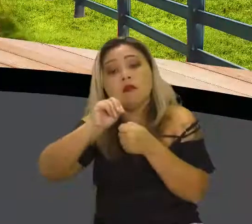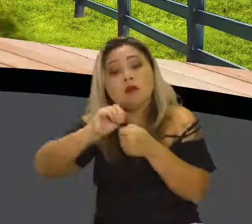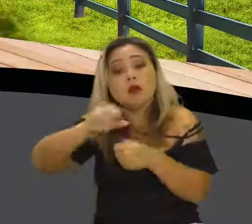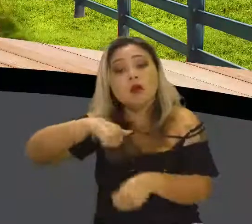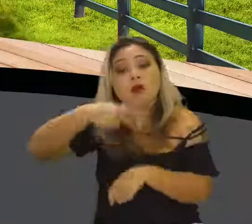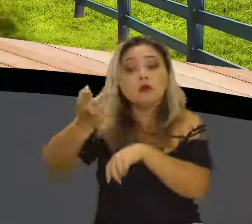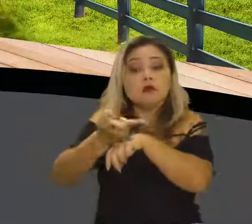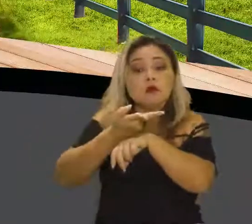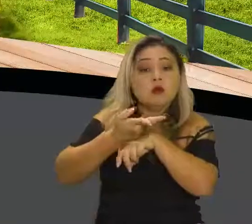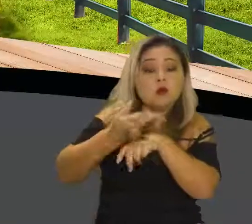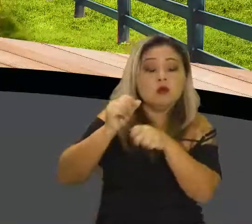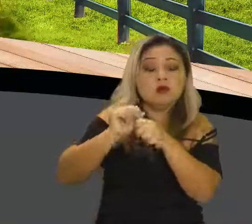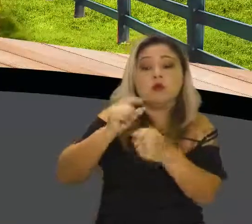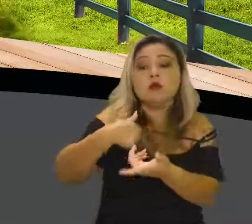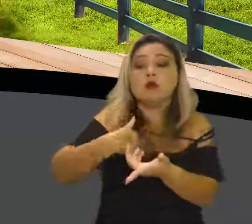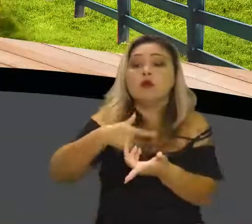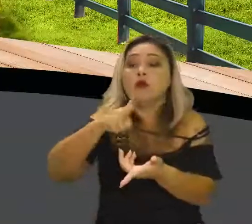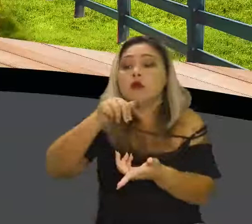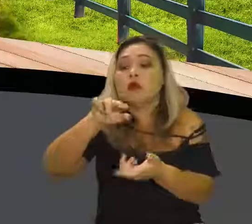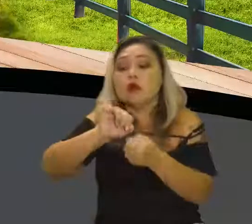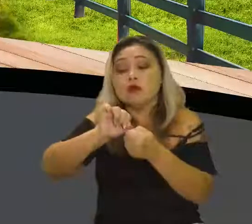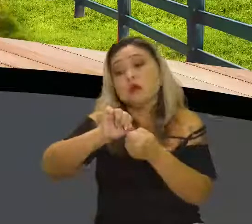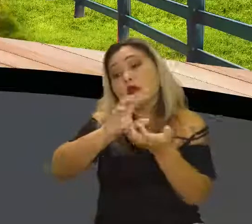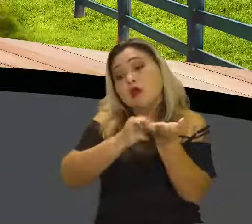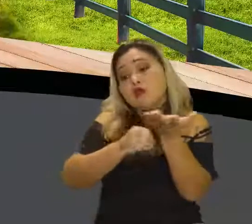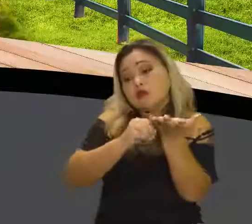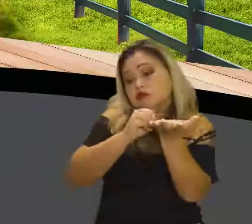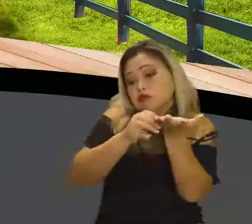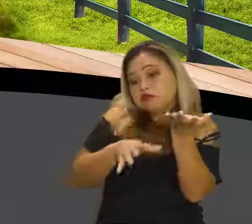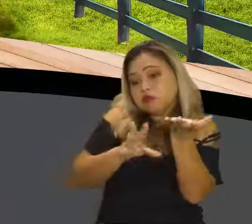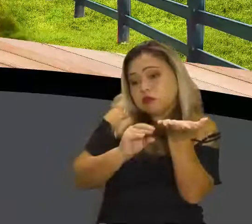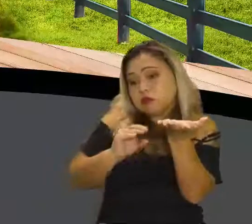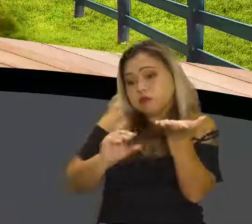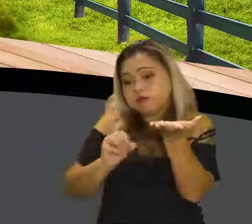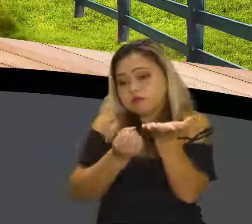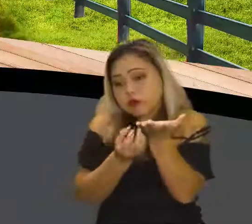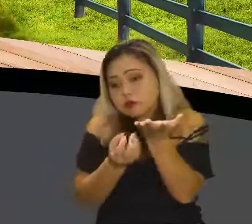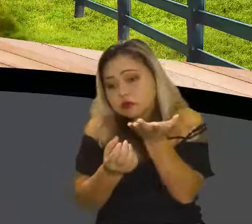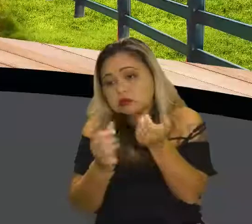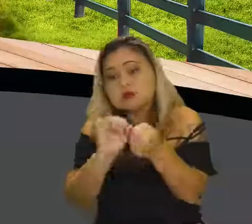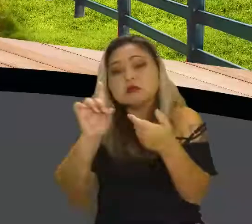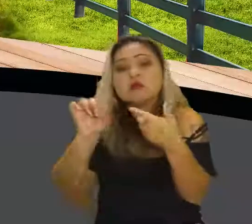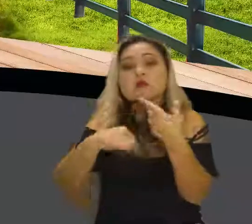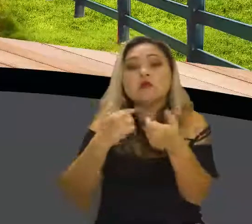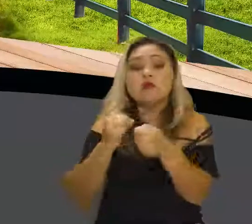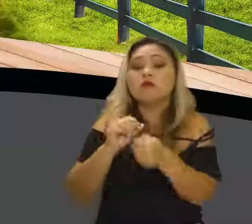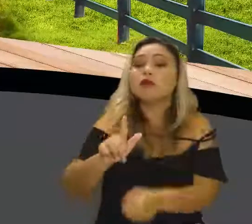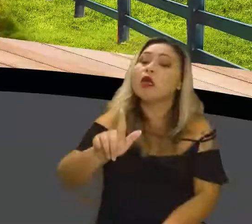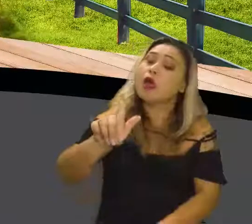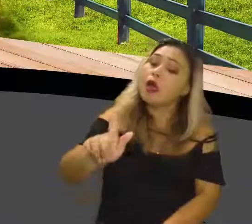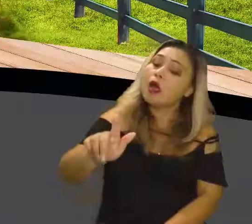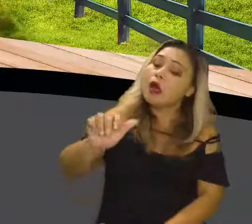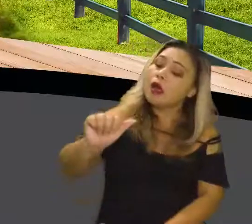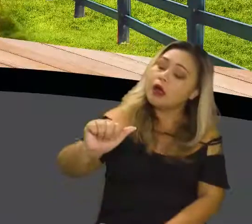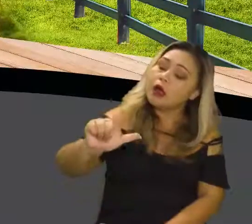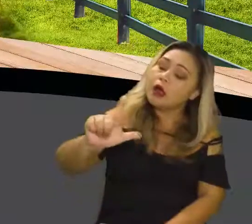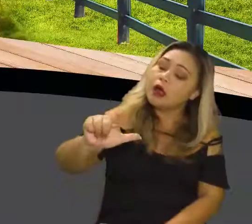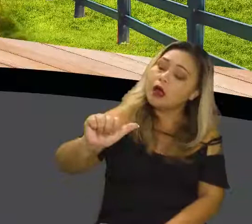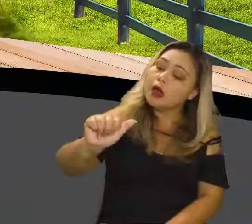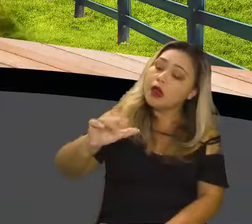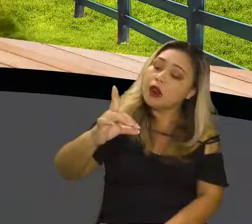mais procurado é o ovo galado do que o ovo de postura. Professor, o que é o ovo galado mesmo? Para eu que não